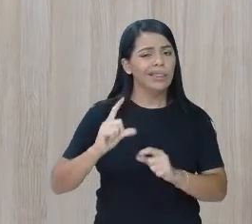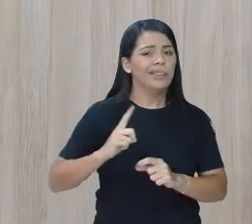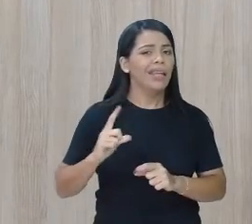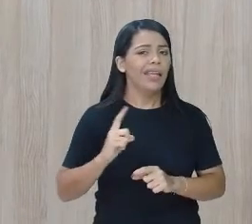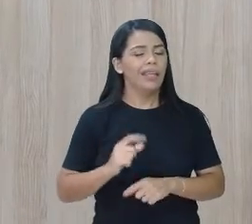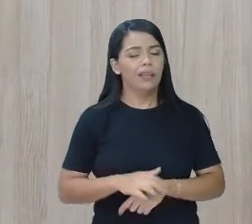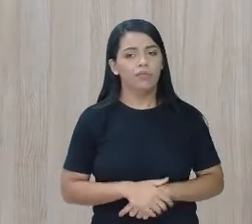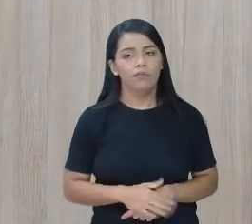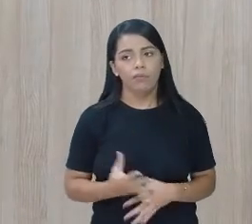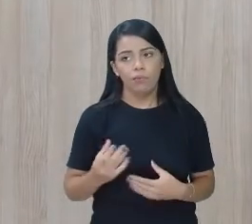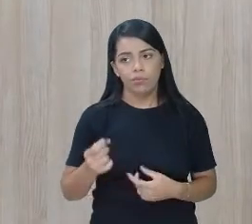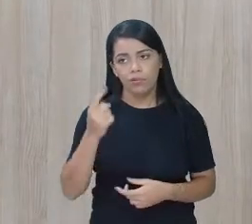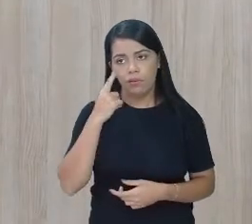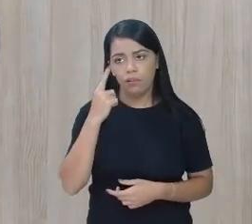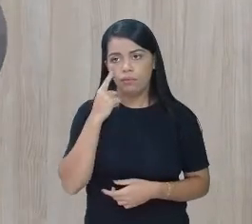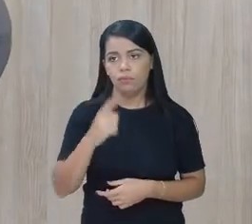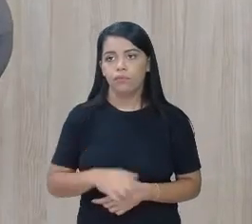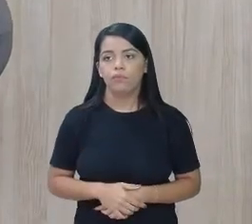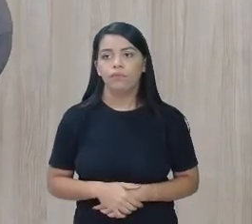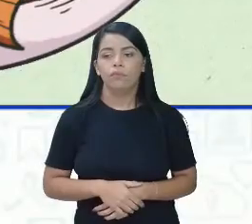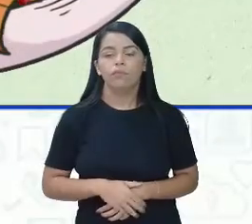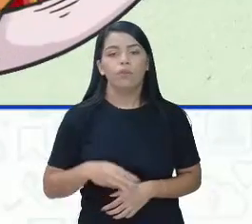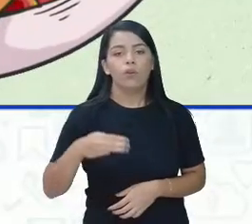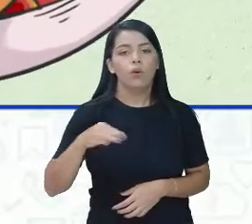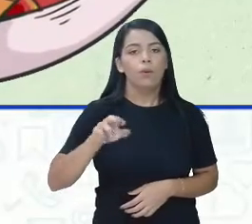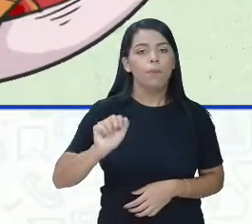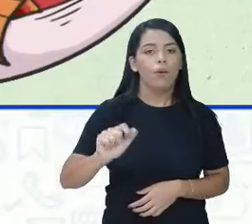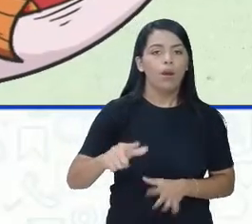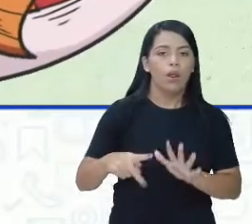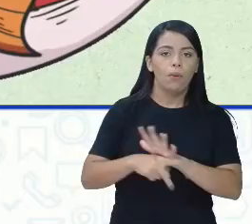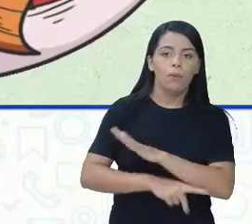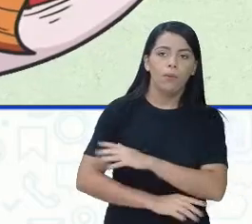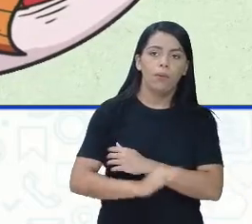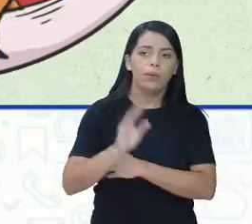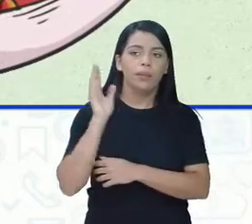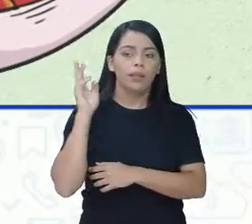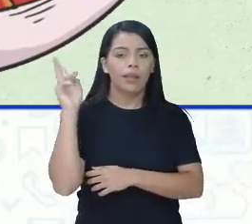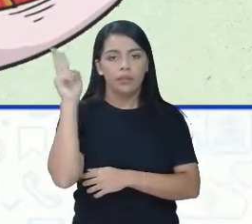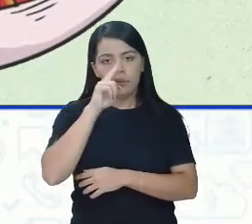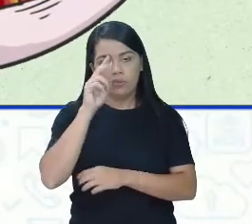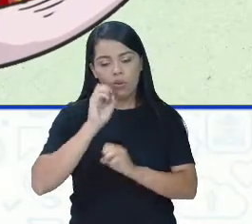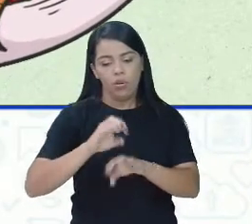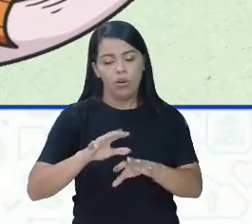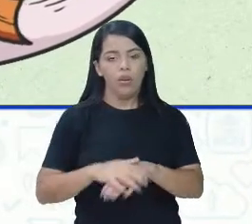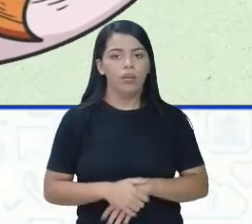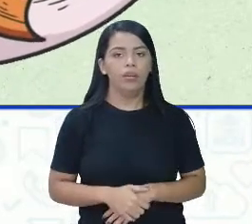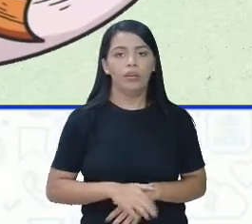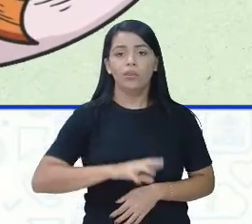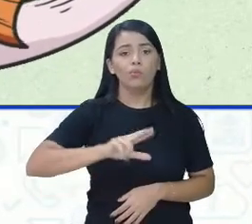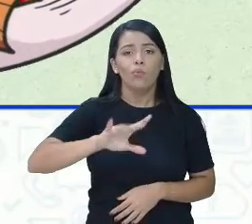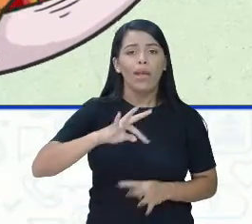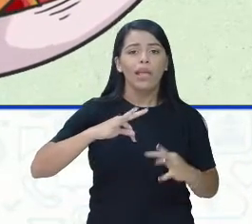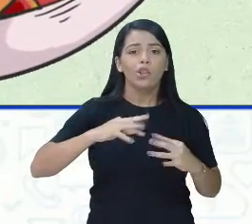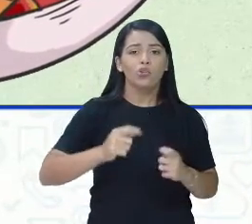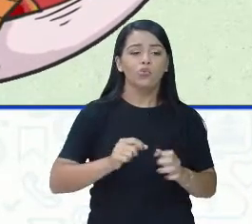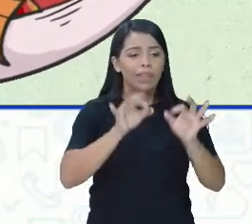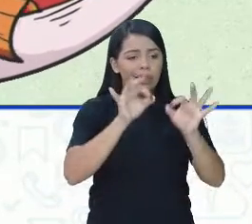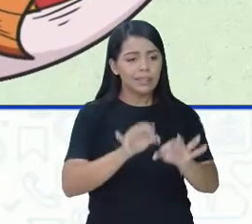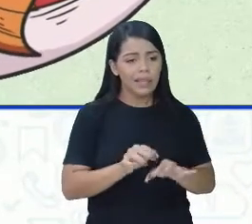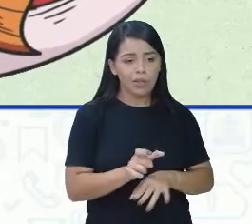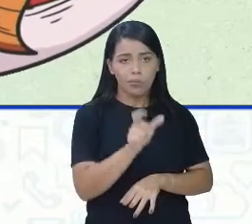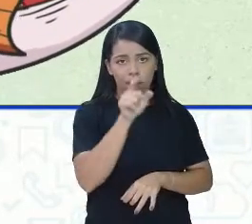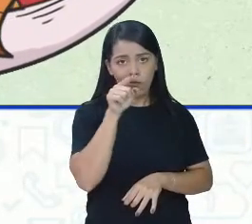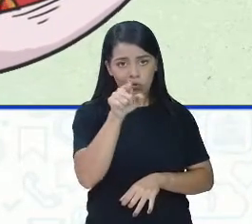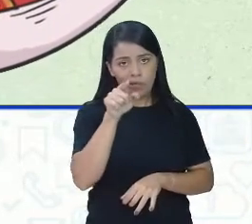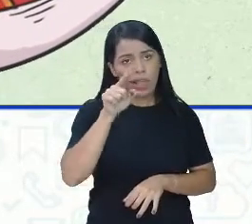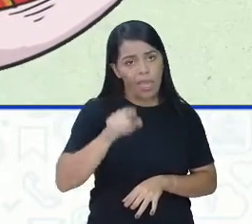ensinar? Bora ver? Qual é a moral da história, Vivi? Nem tudo que é adequado para você é adequado para